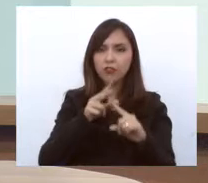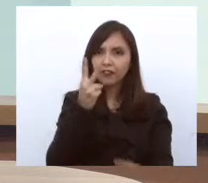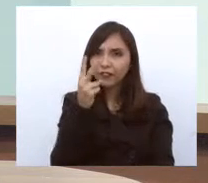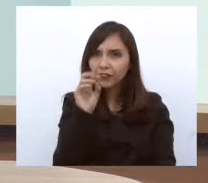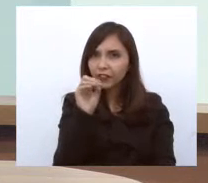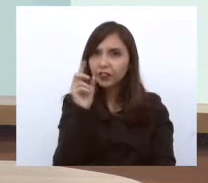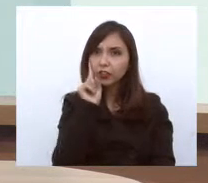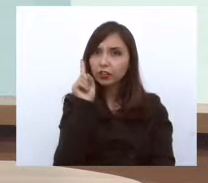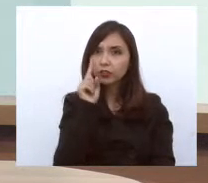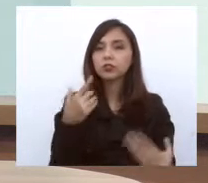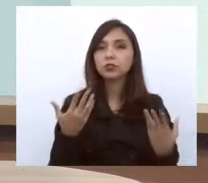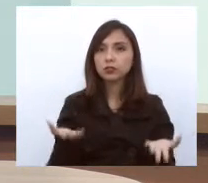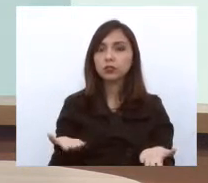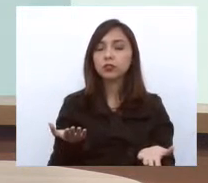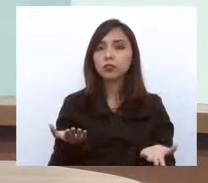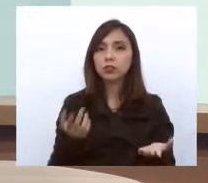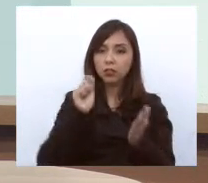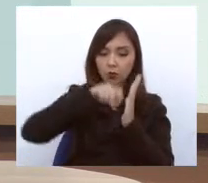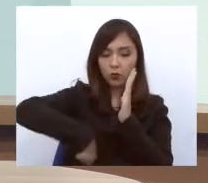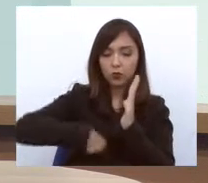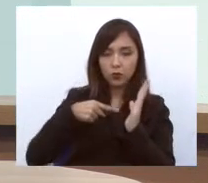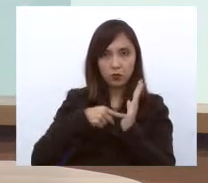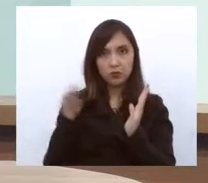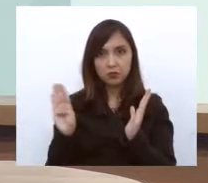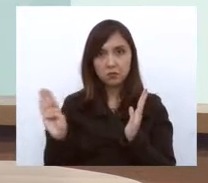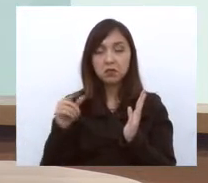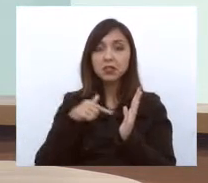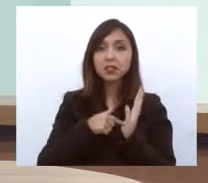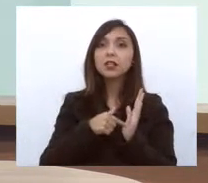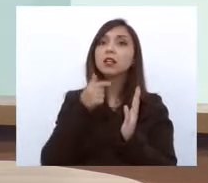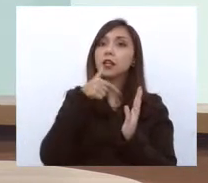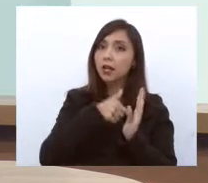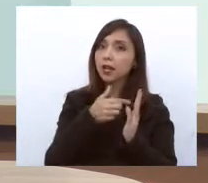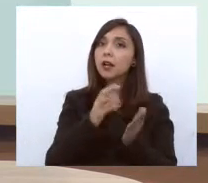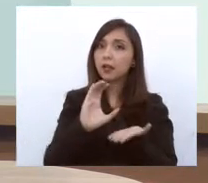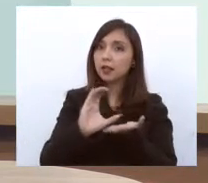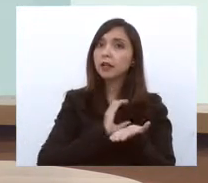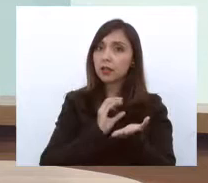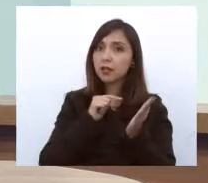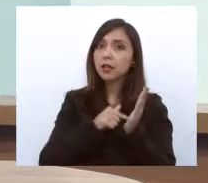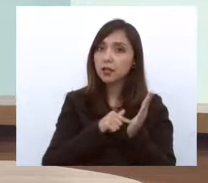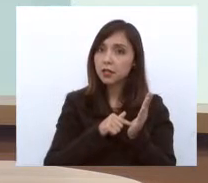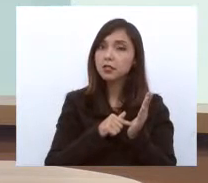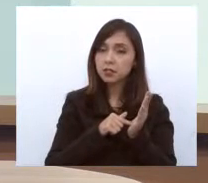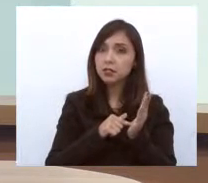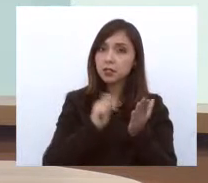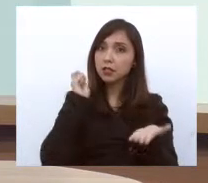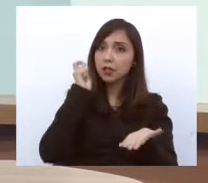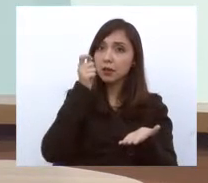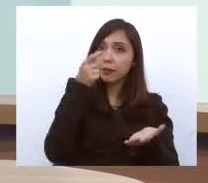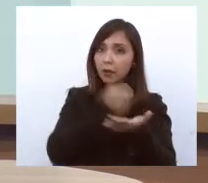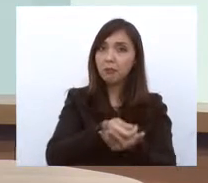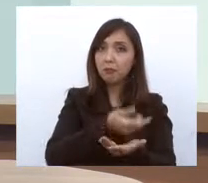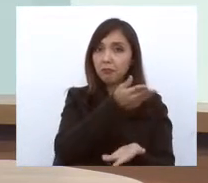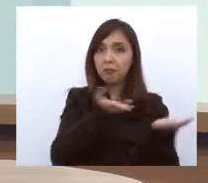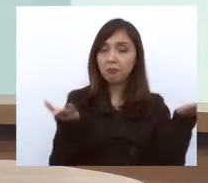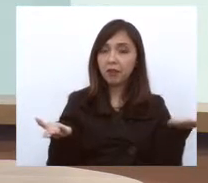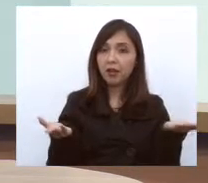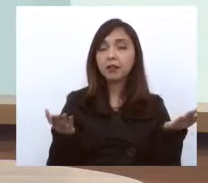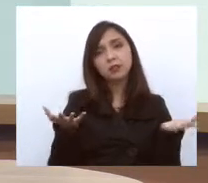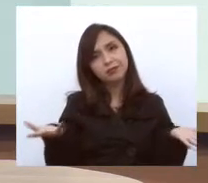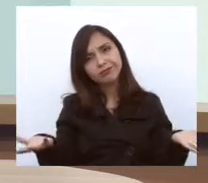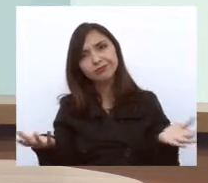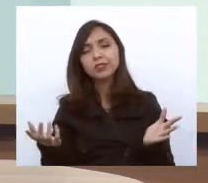né? E pelo contrato da Bandeirante Energia, ela recebe por esses 20 dias que ela manteve a lâmpada apagada. Então, eu acho que,